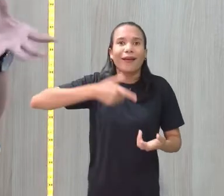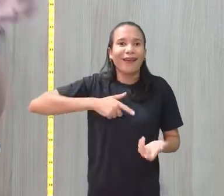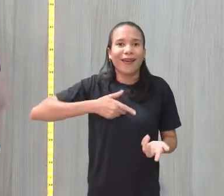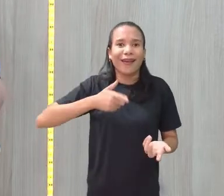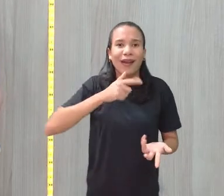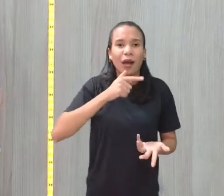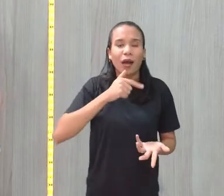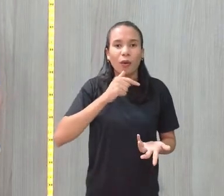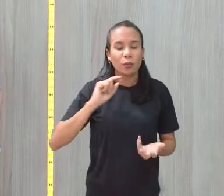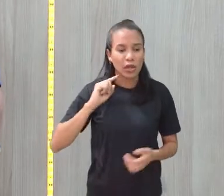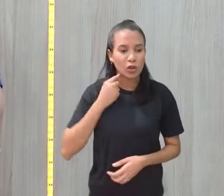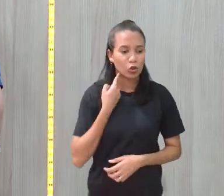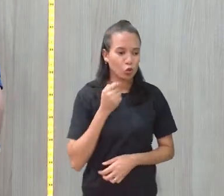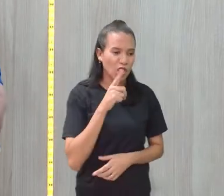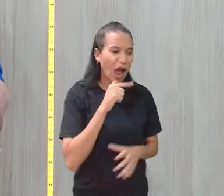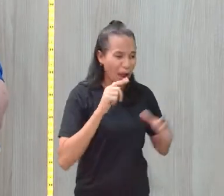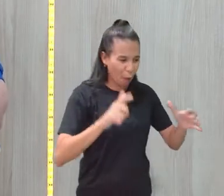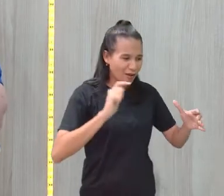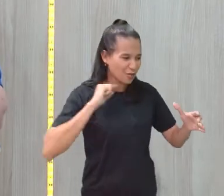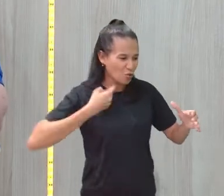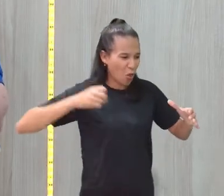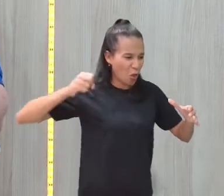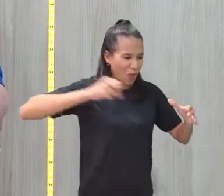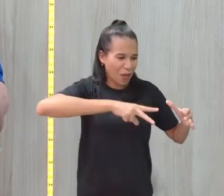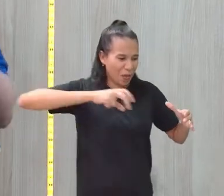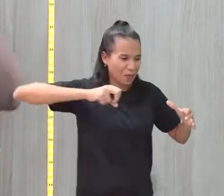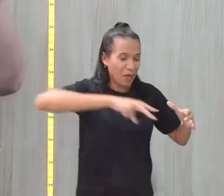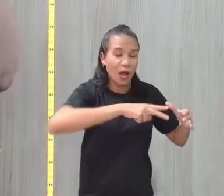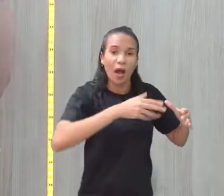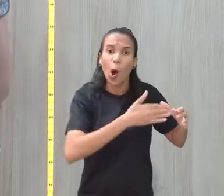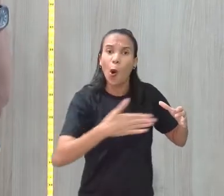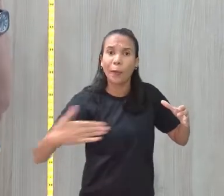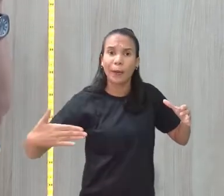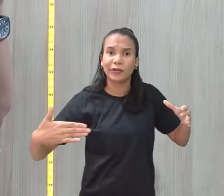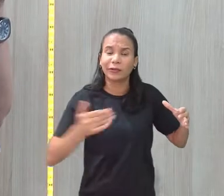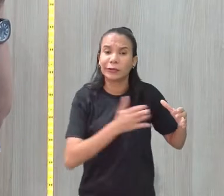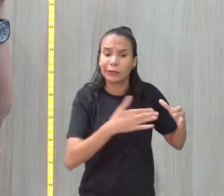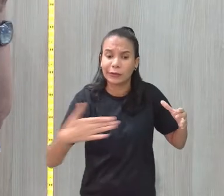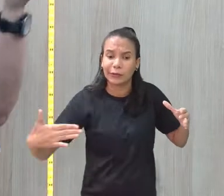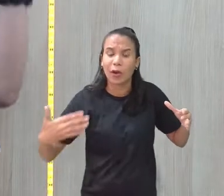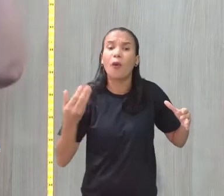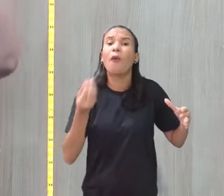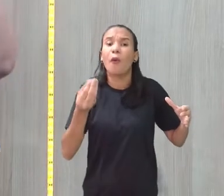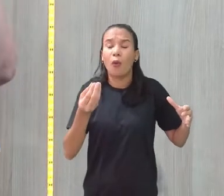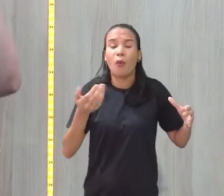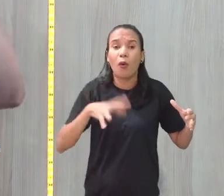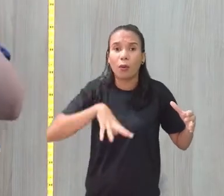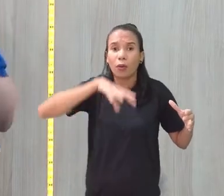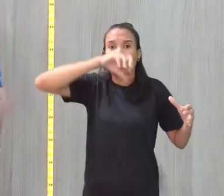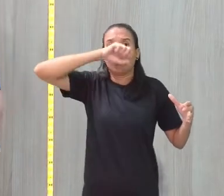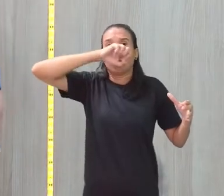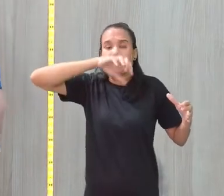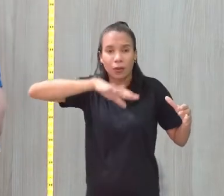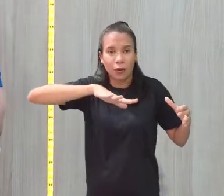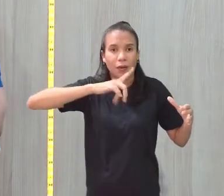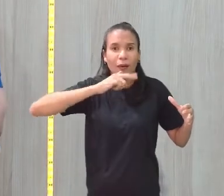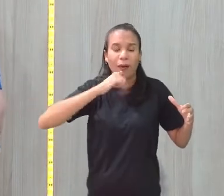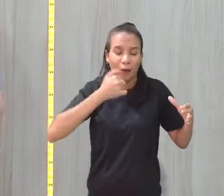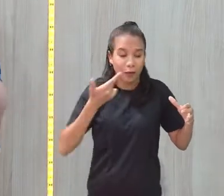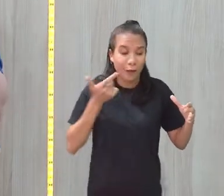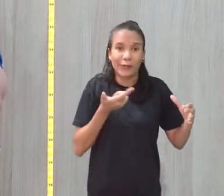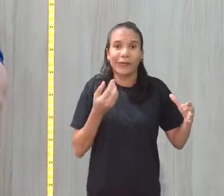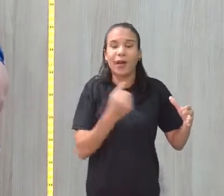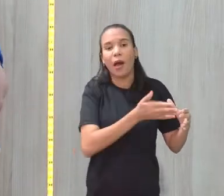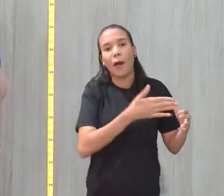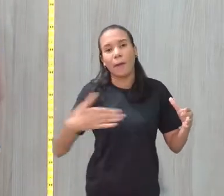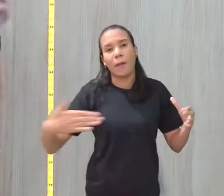gente polui aquela água, a gente impede, por exemplo, que o oxigênio atmosférico se dissolva na água para